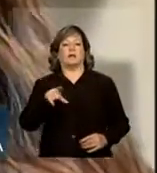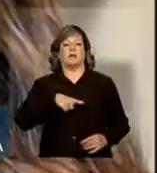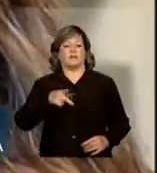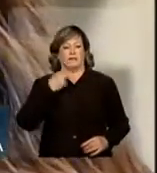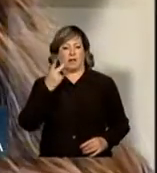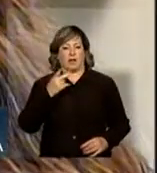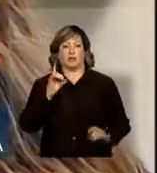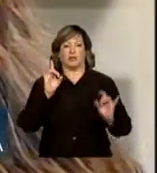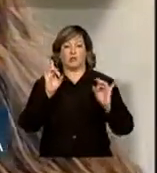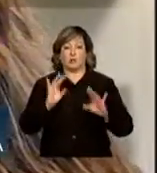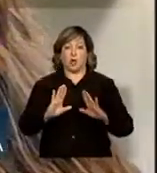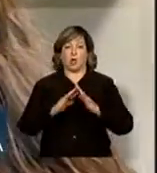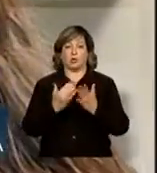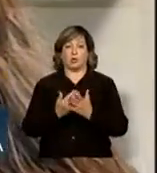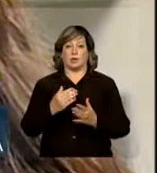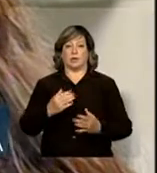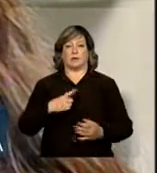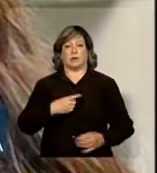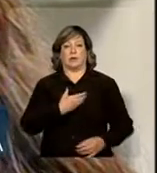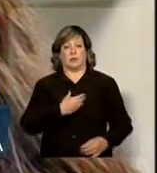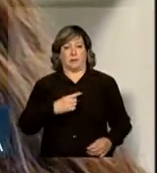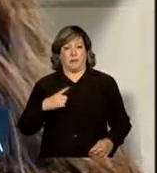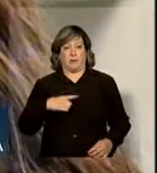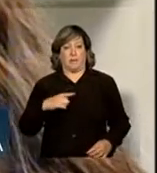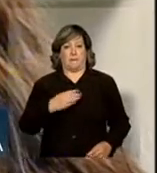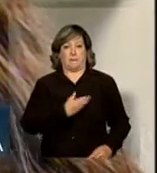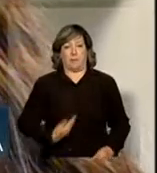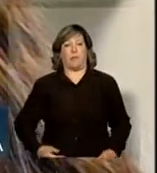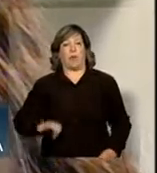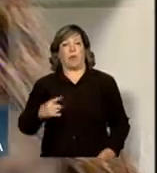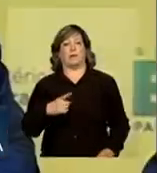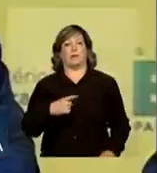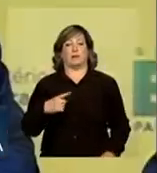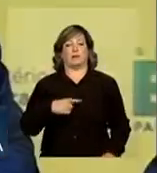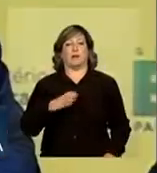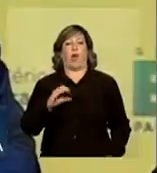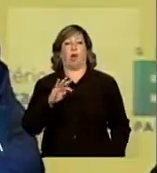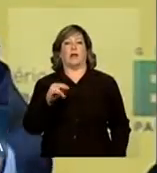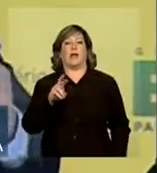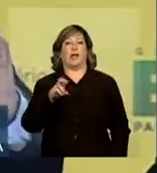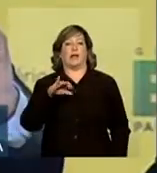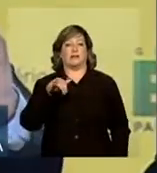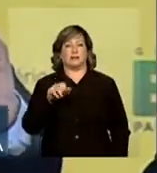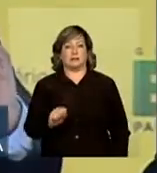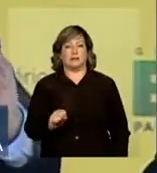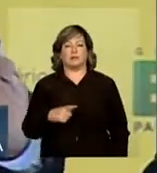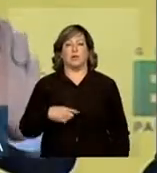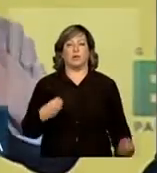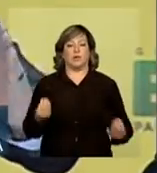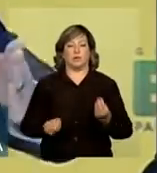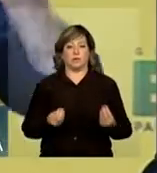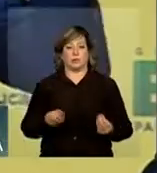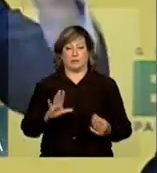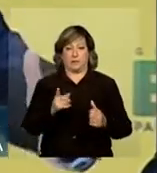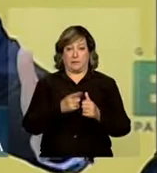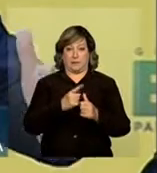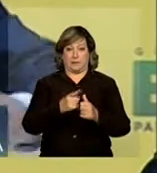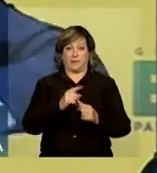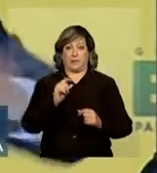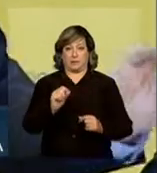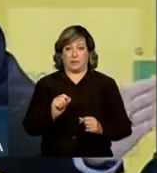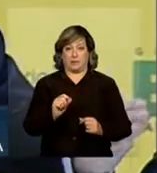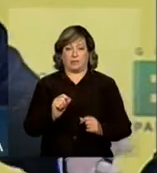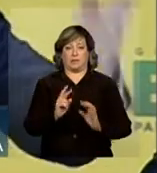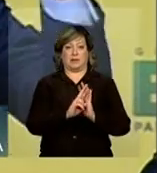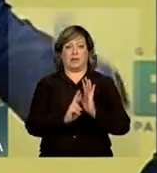é só e raciais também nas cotas inclui Tom só primeiro primeiro